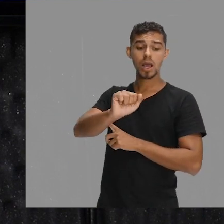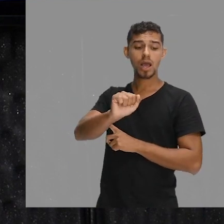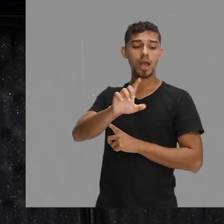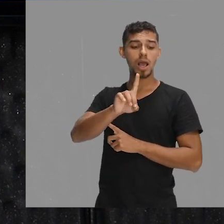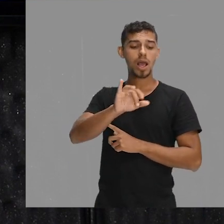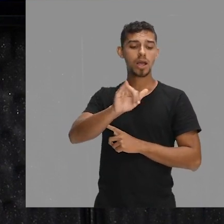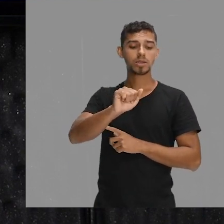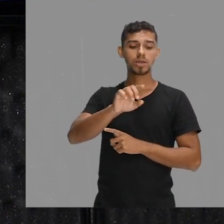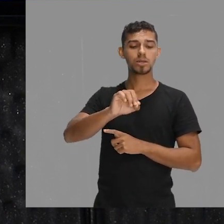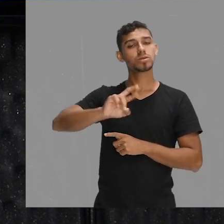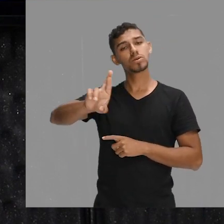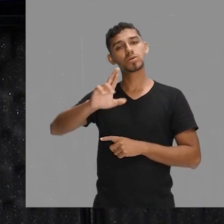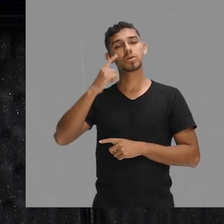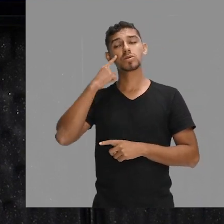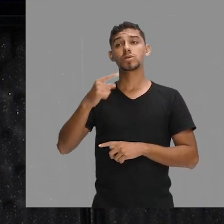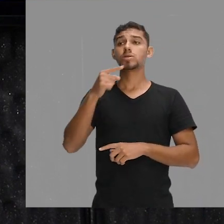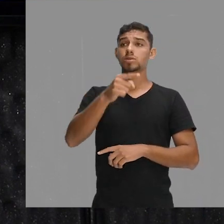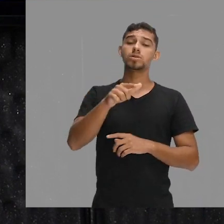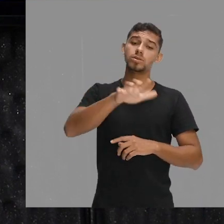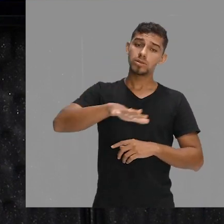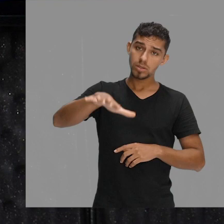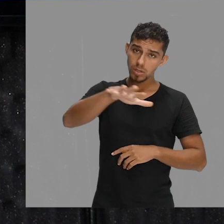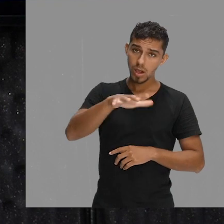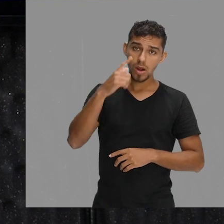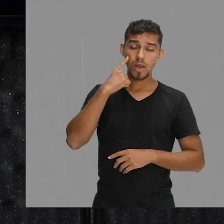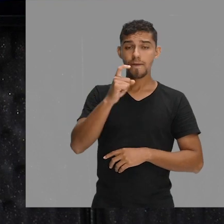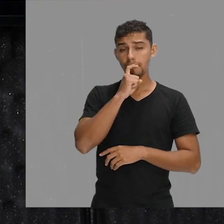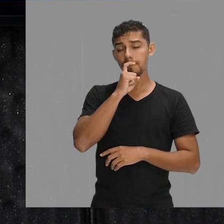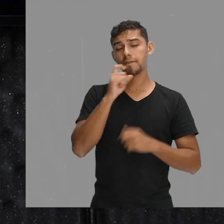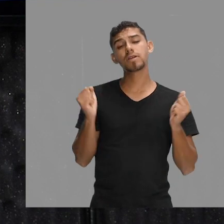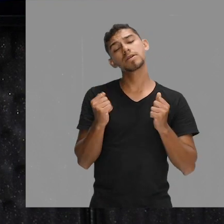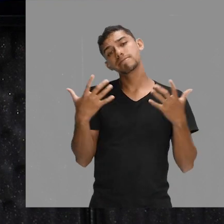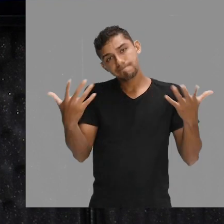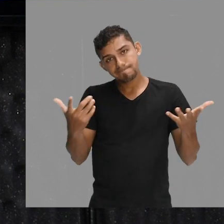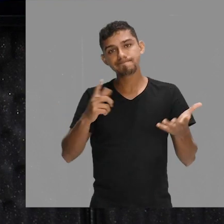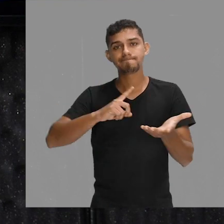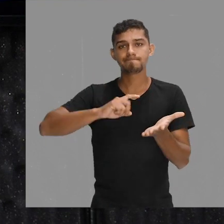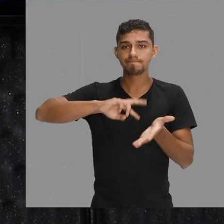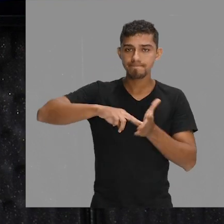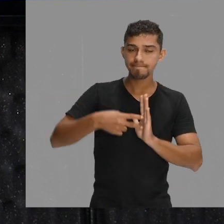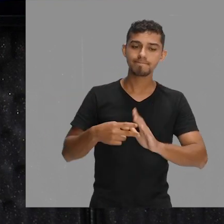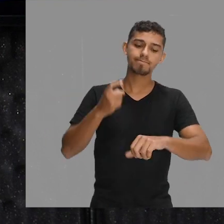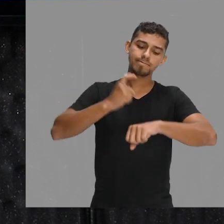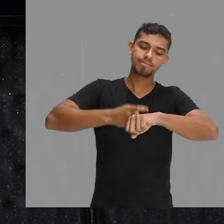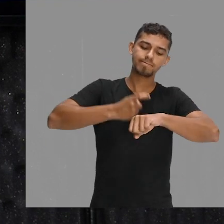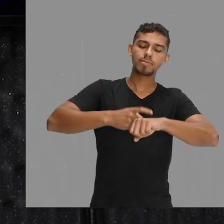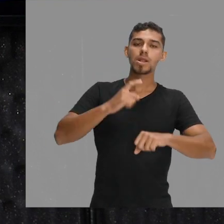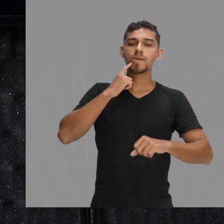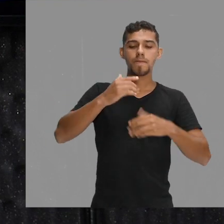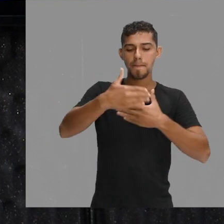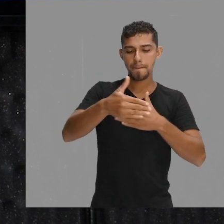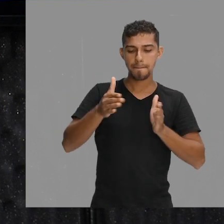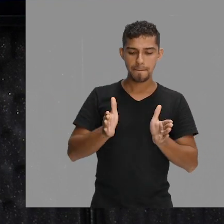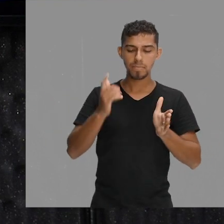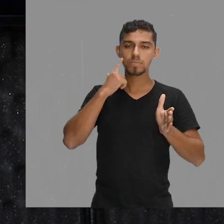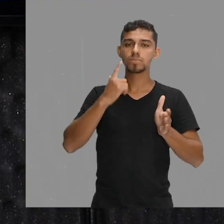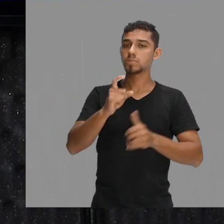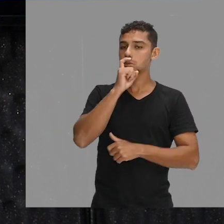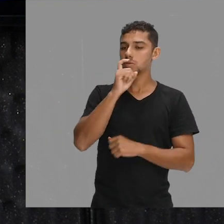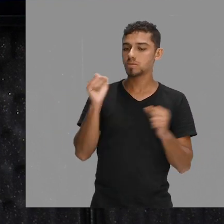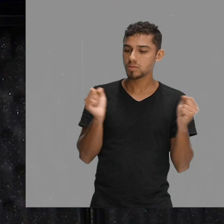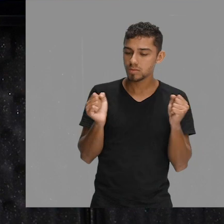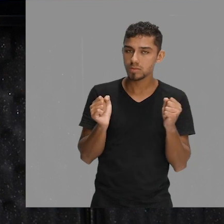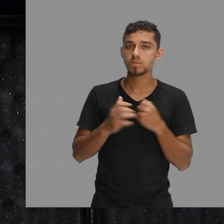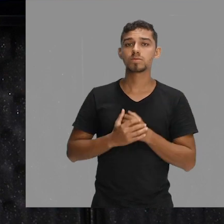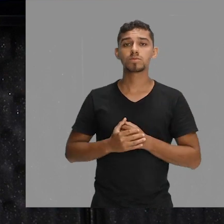tiver apenas água e estiver nessa região fria, o que vai acontecer? Essa água vai congelar. E dependendo